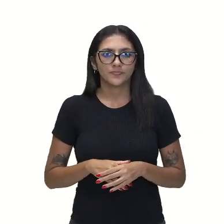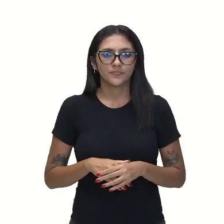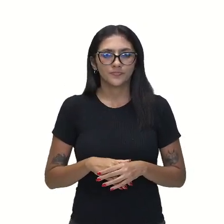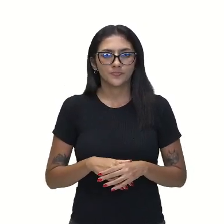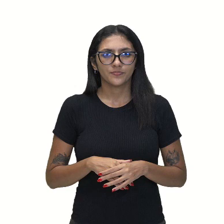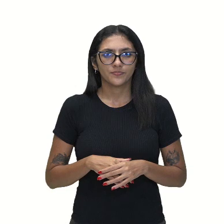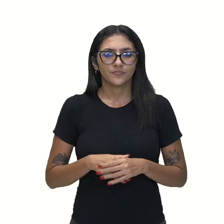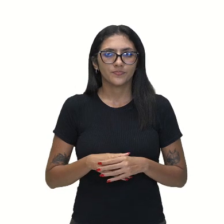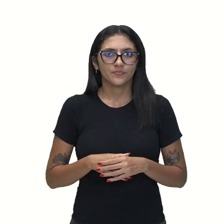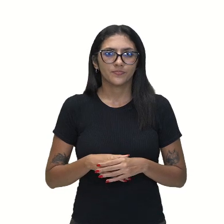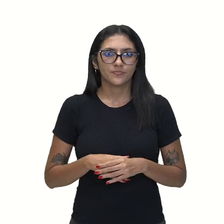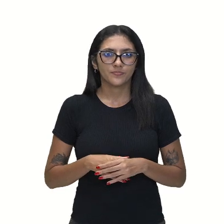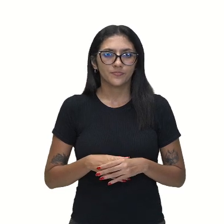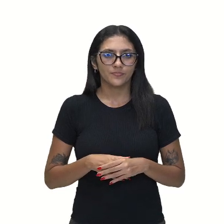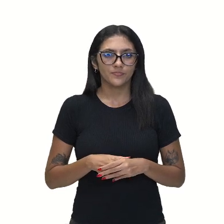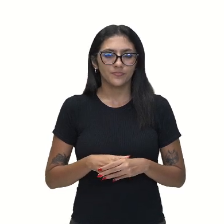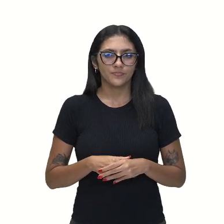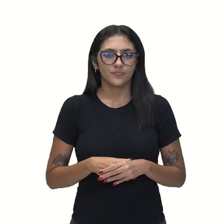temos